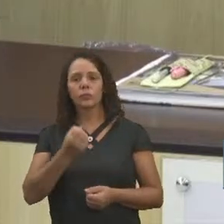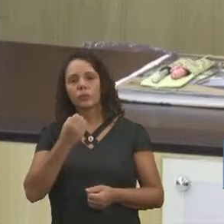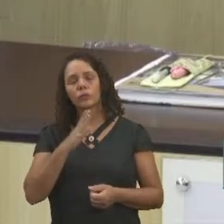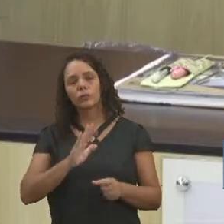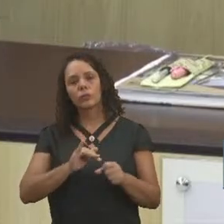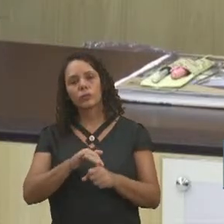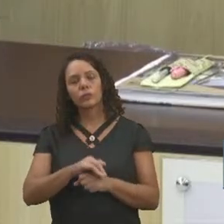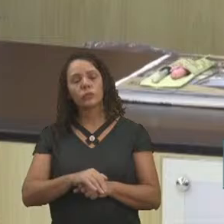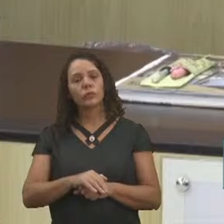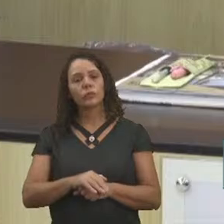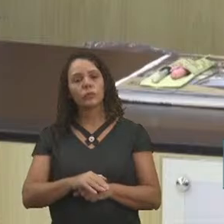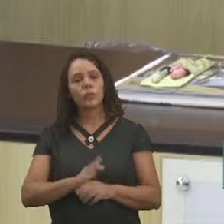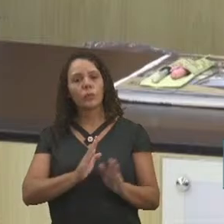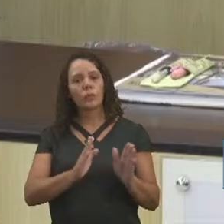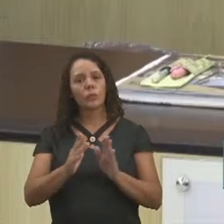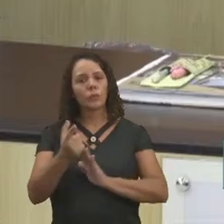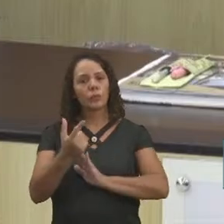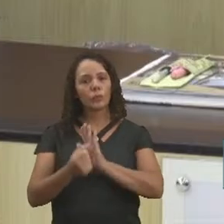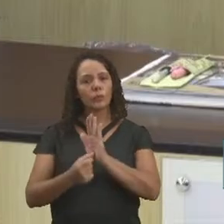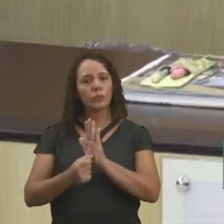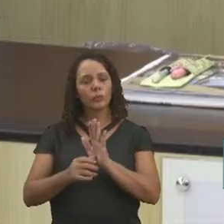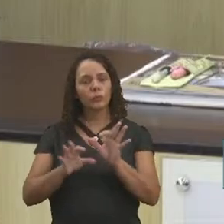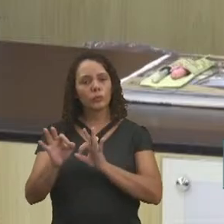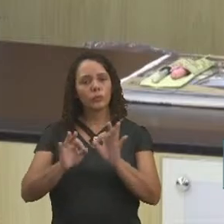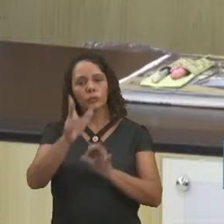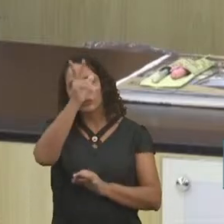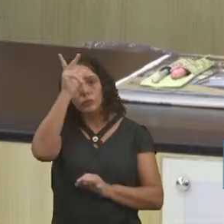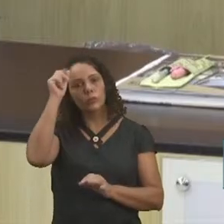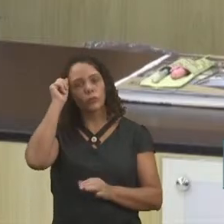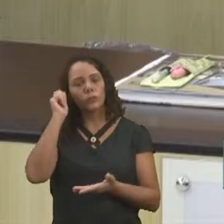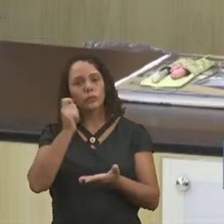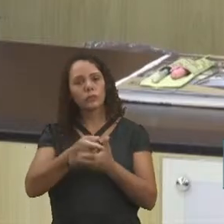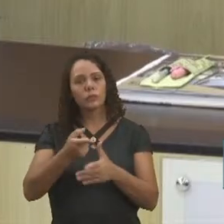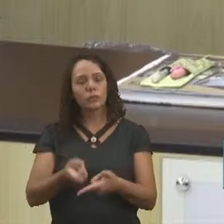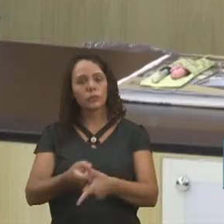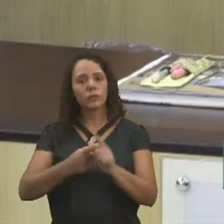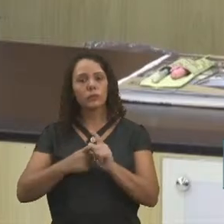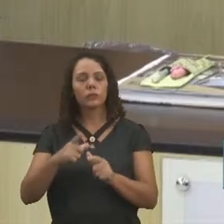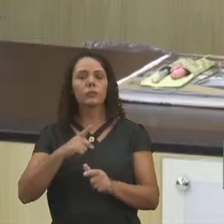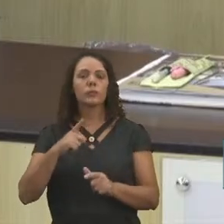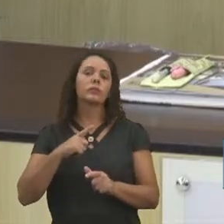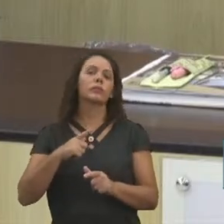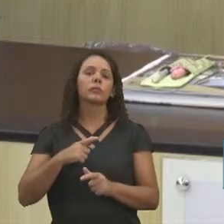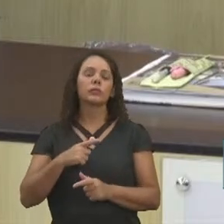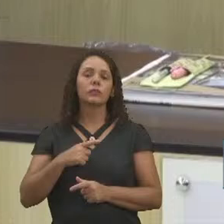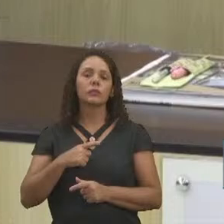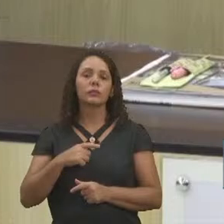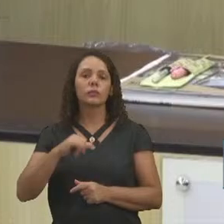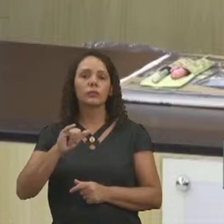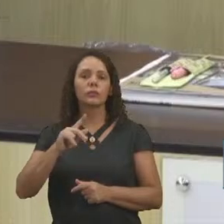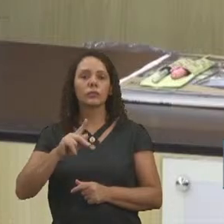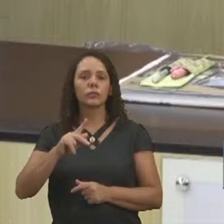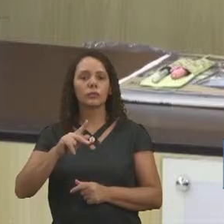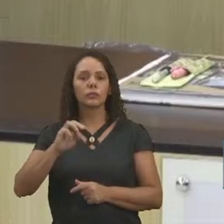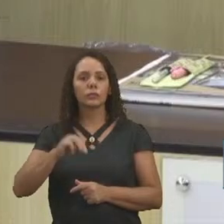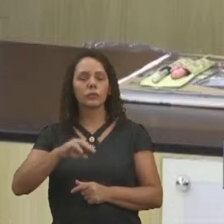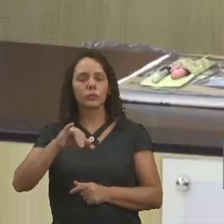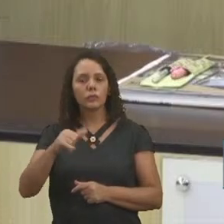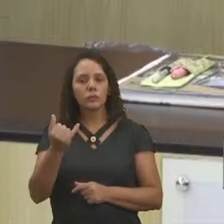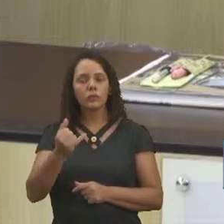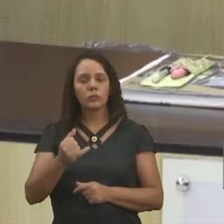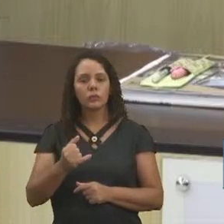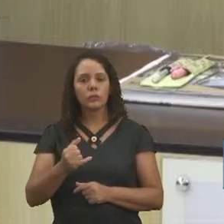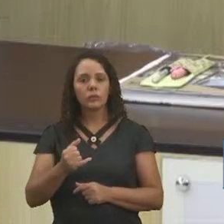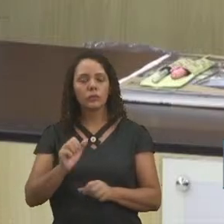parte orçamentária e plano do prefeito para honrar a dívida que tem com o Instituto da Previdência, o IPMJ,